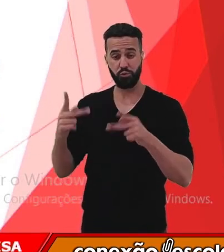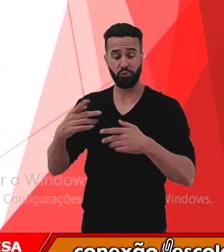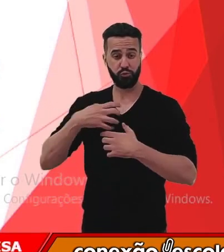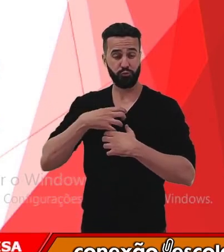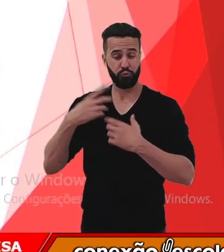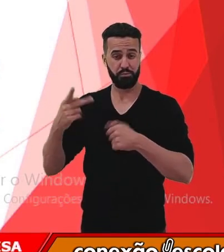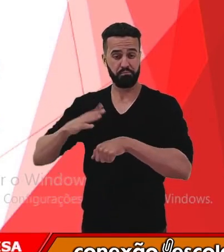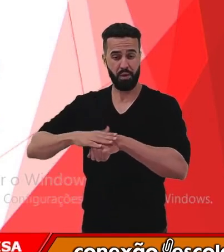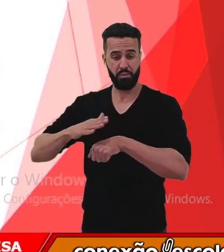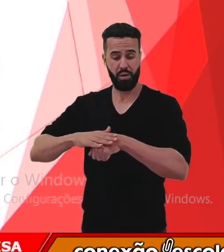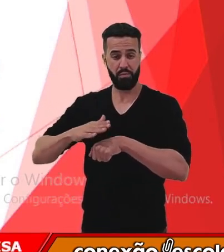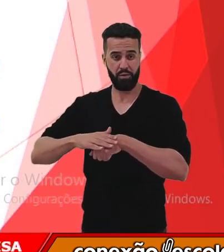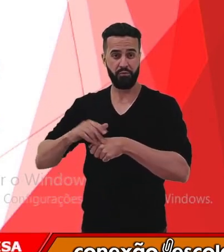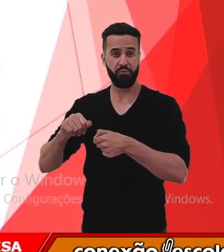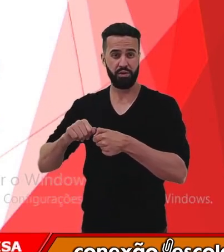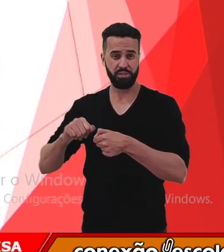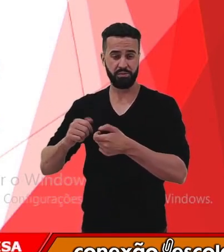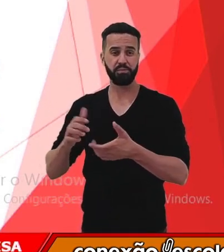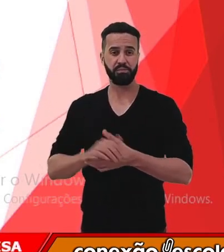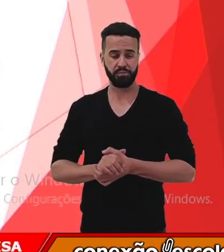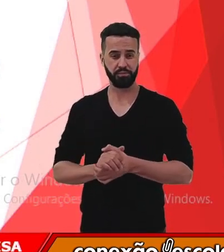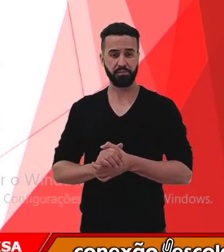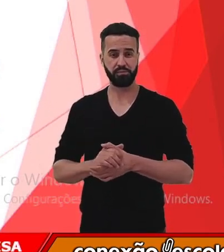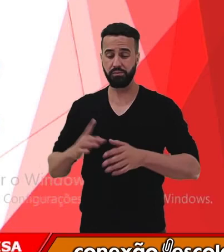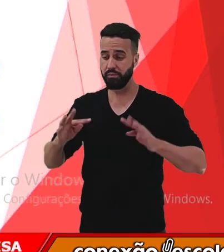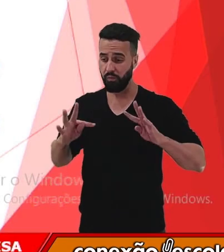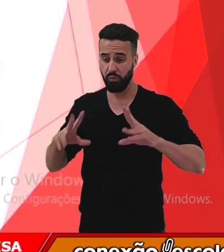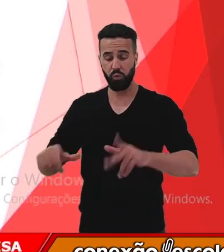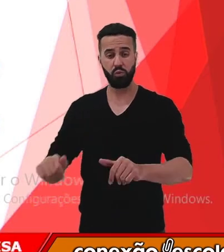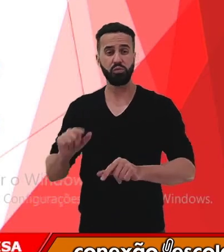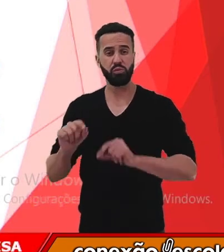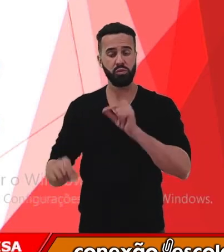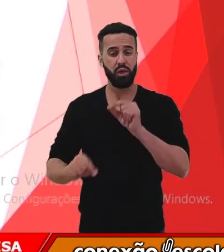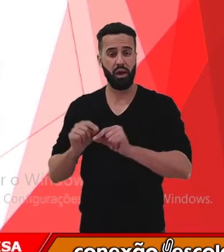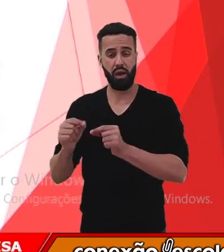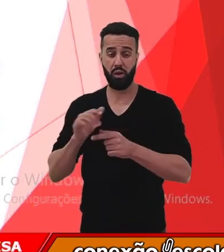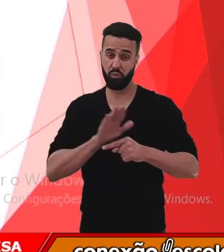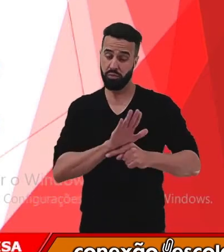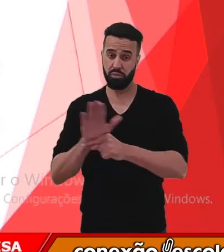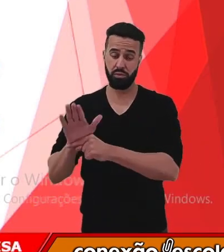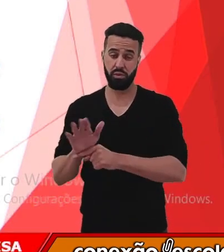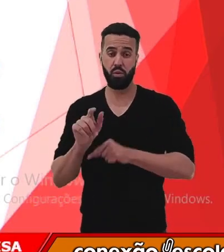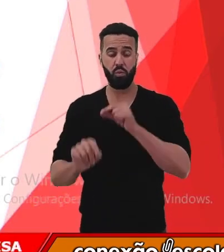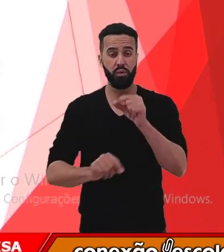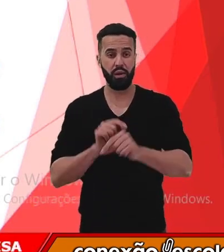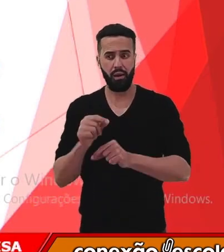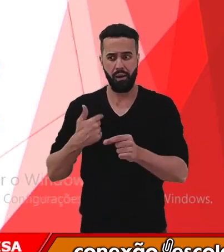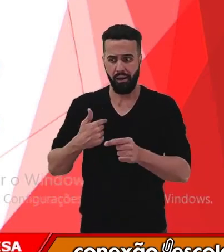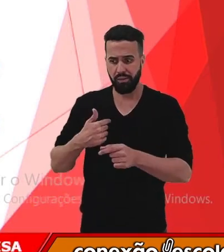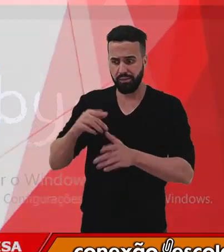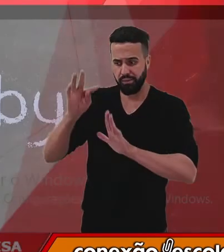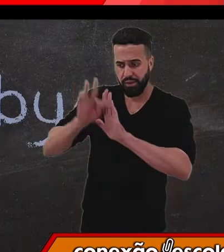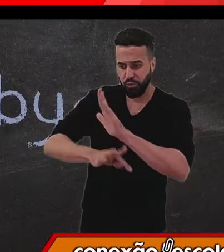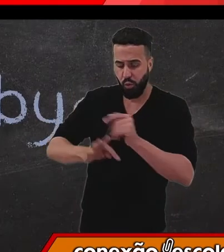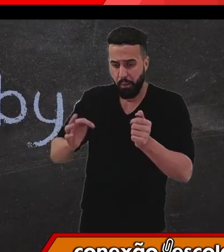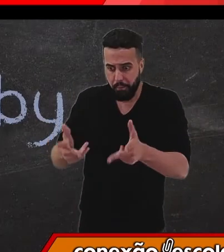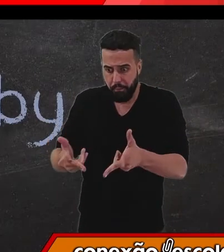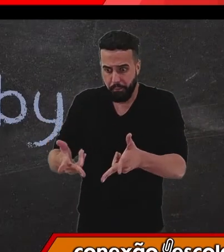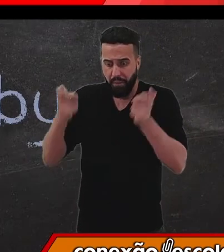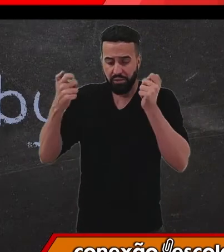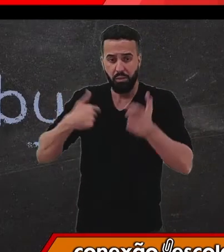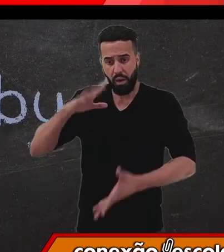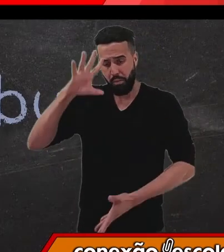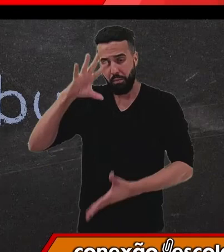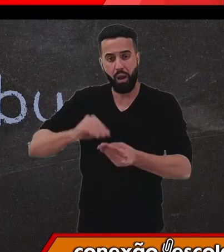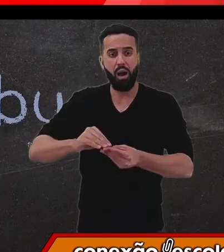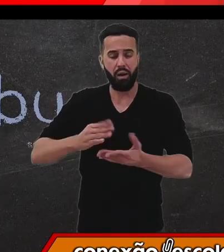português. Todas essas questões te auxiliam a interpretar um texto em inglês. Então, na